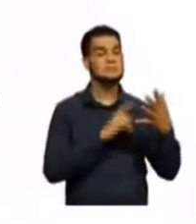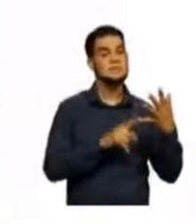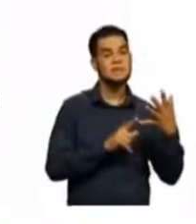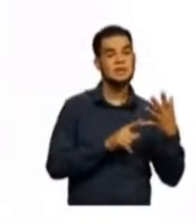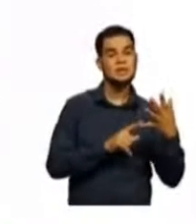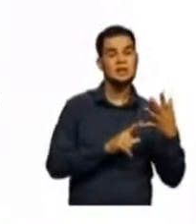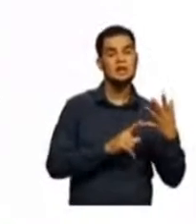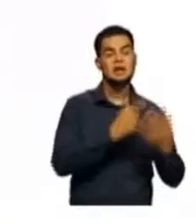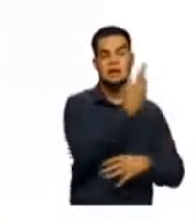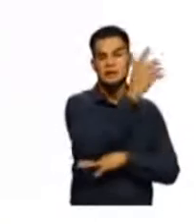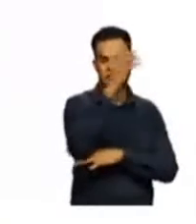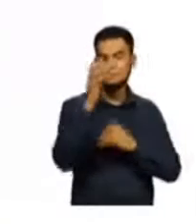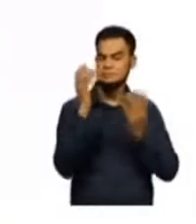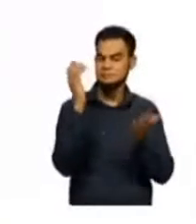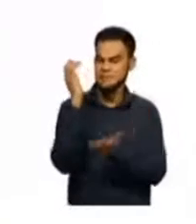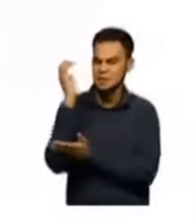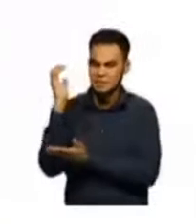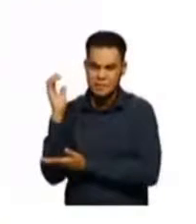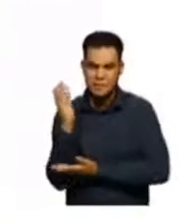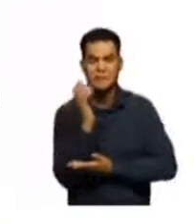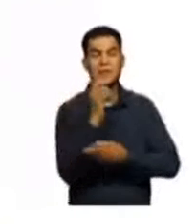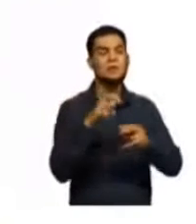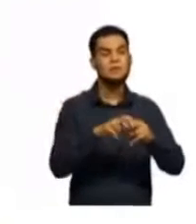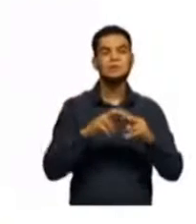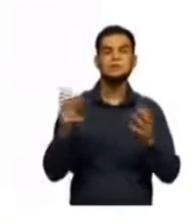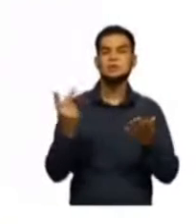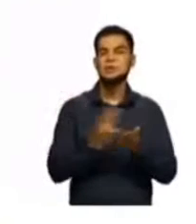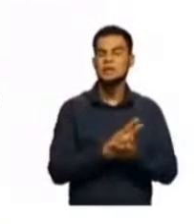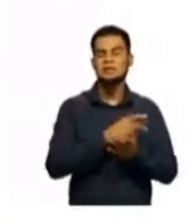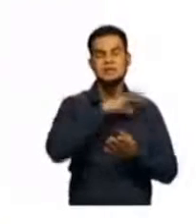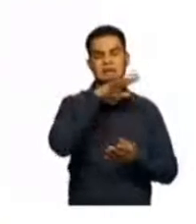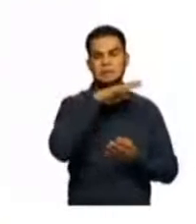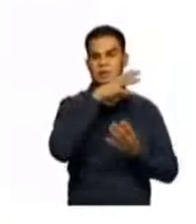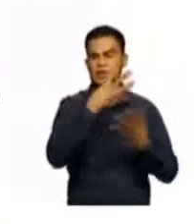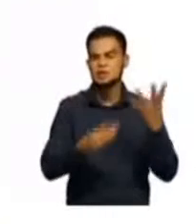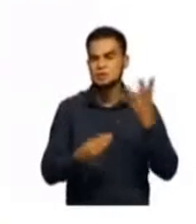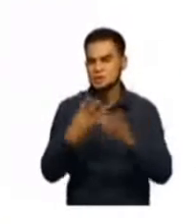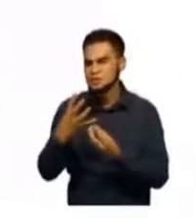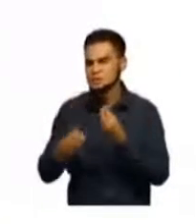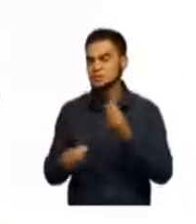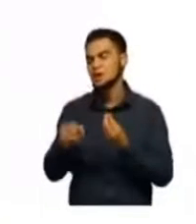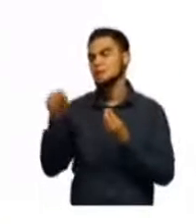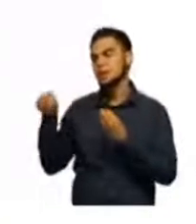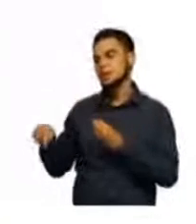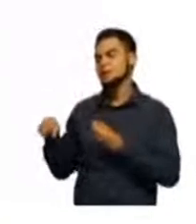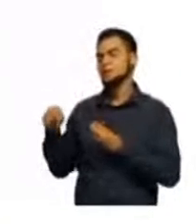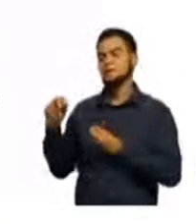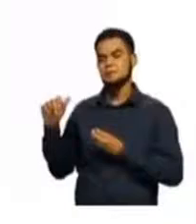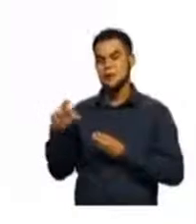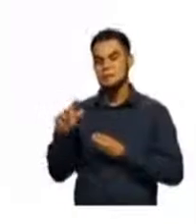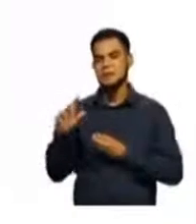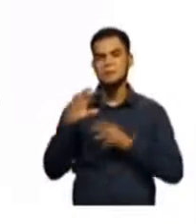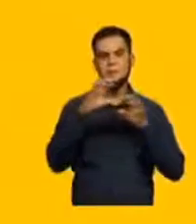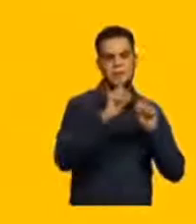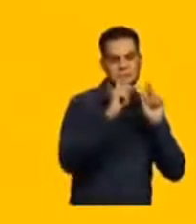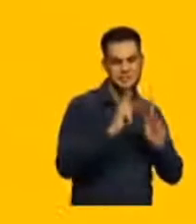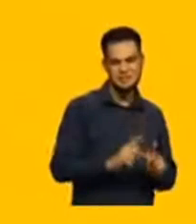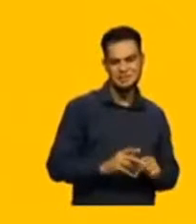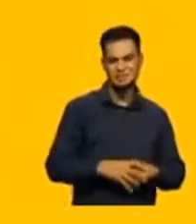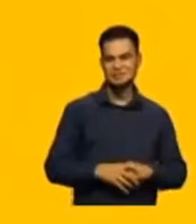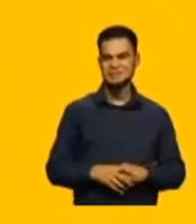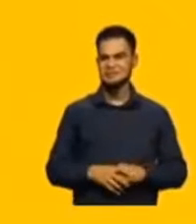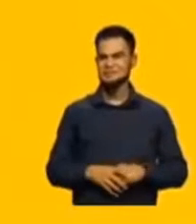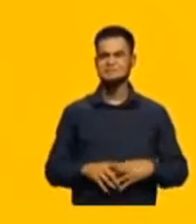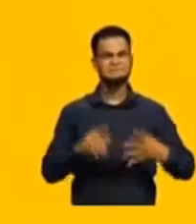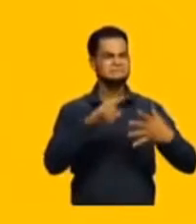provoca a migração ou o desaparecimento dos animais silvestres dos quais o barbeiro se alimenta. Então, vamos resolver. A